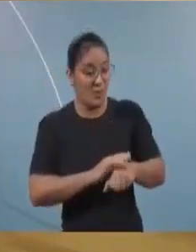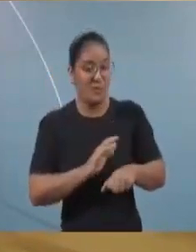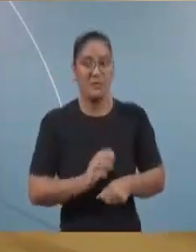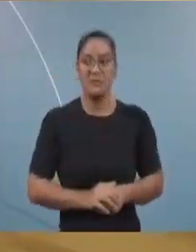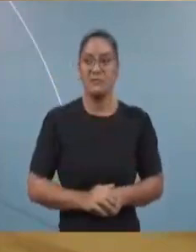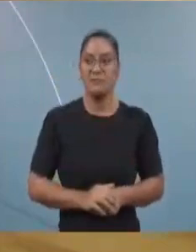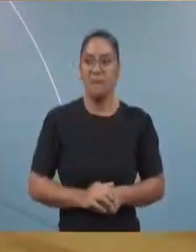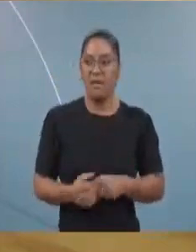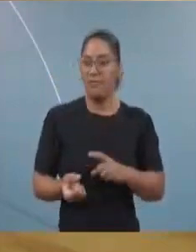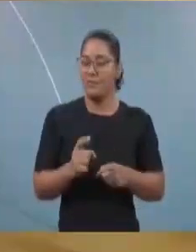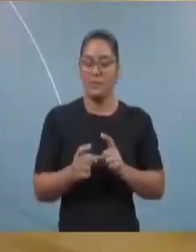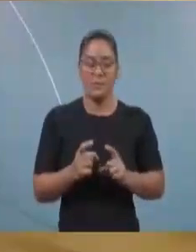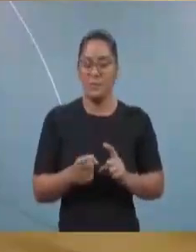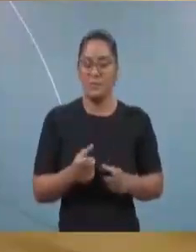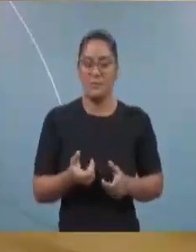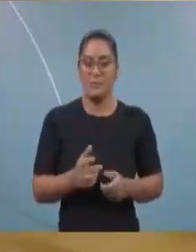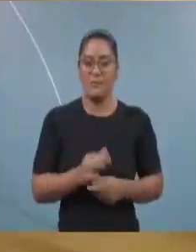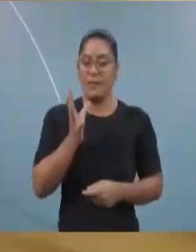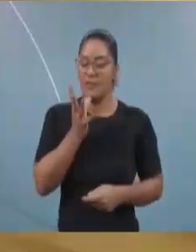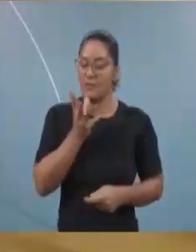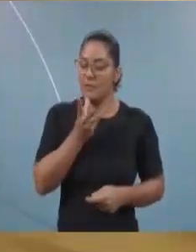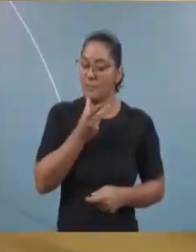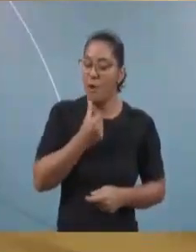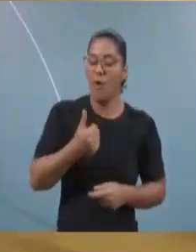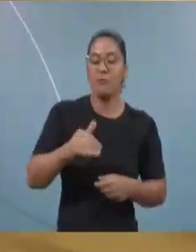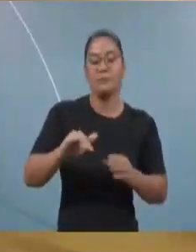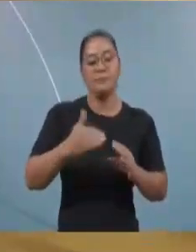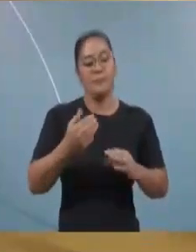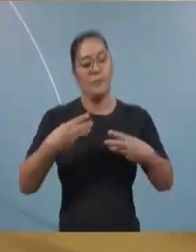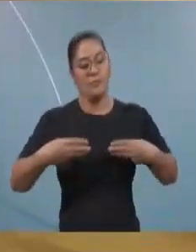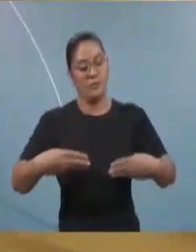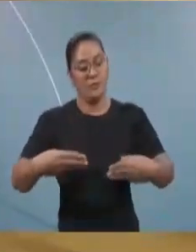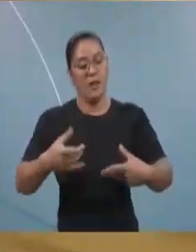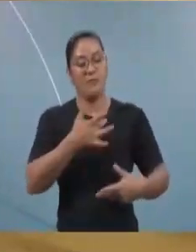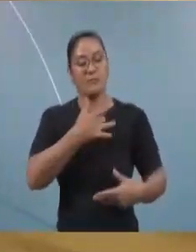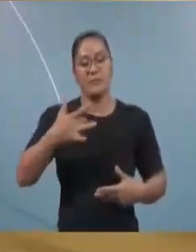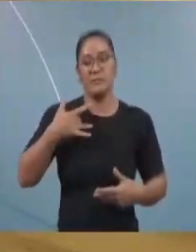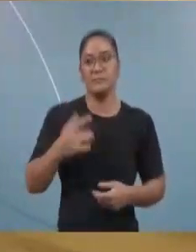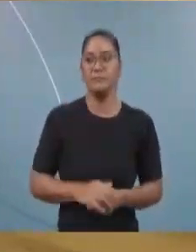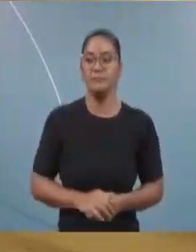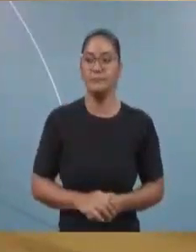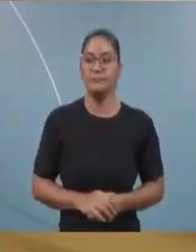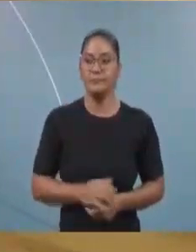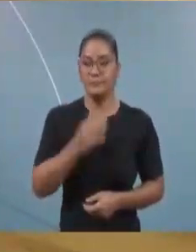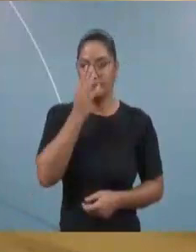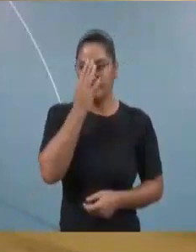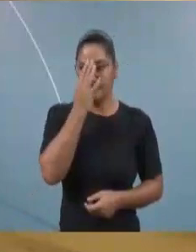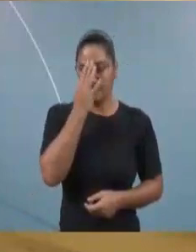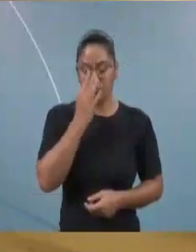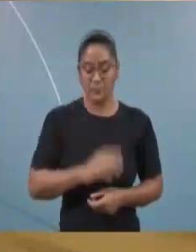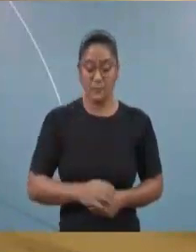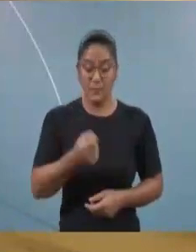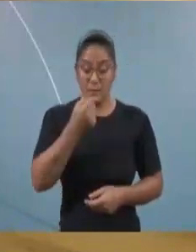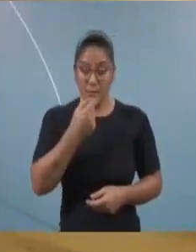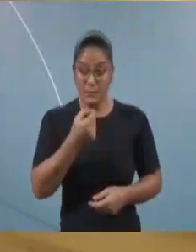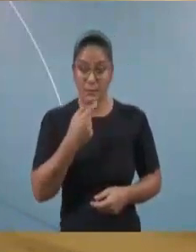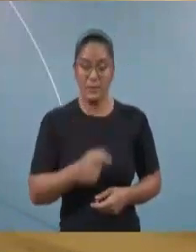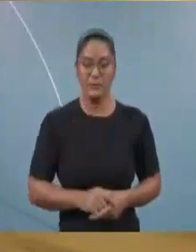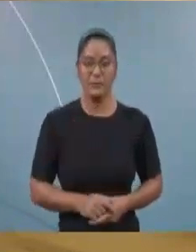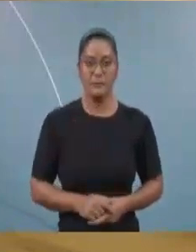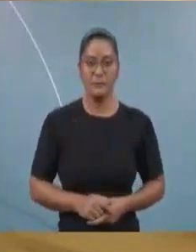indiscutíveis a demora do envio pelo Ministério da Saúde grande parte dessas medicações elas